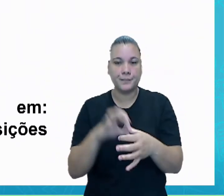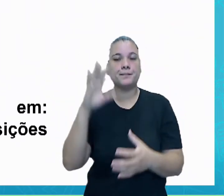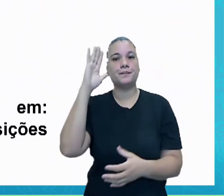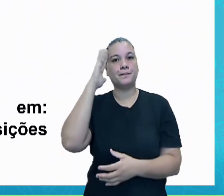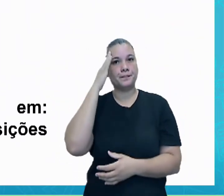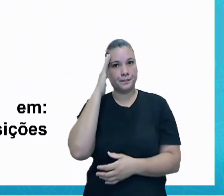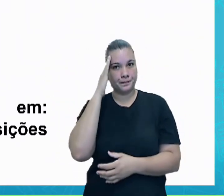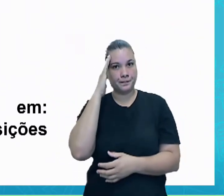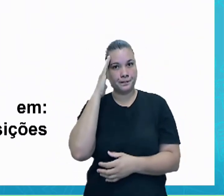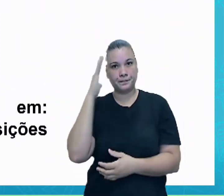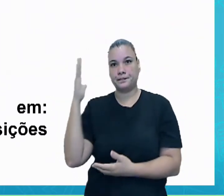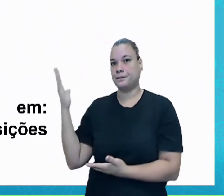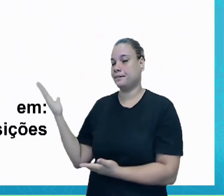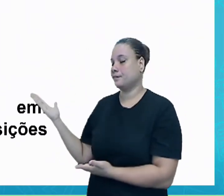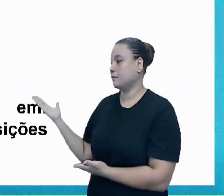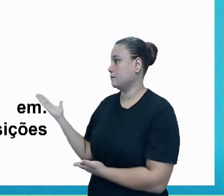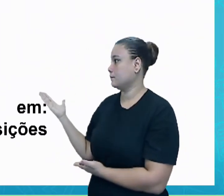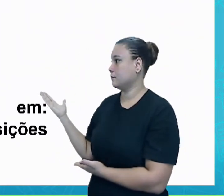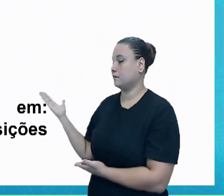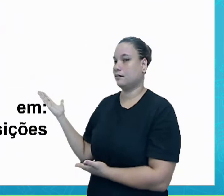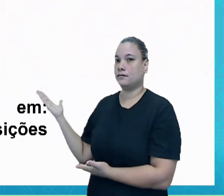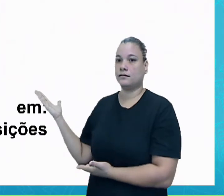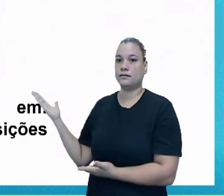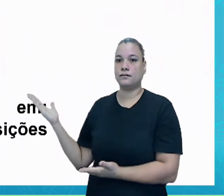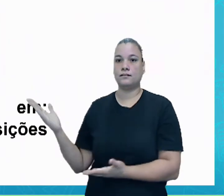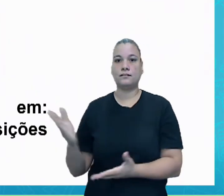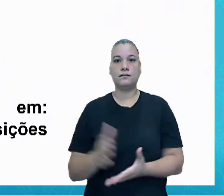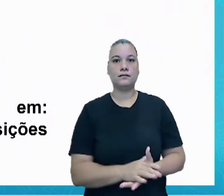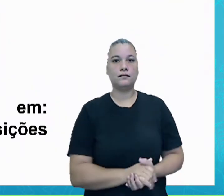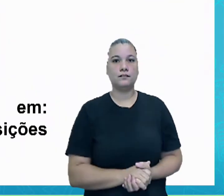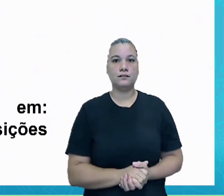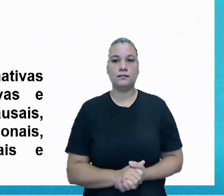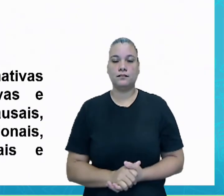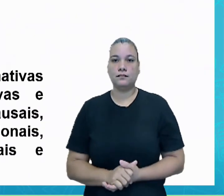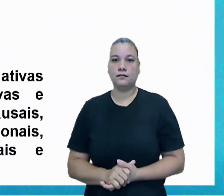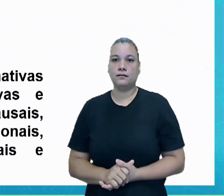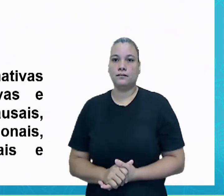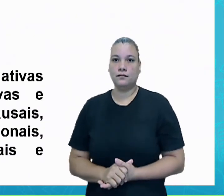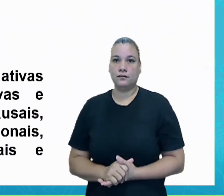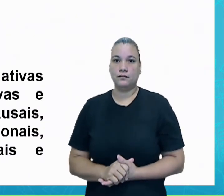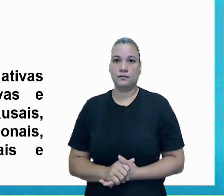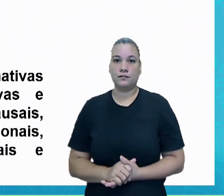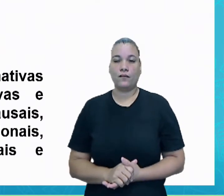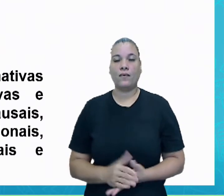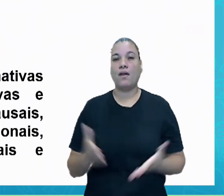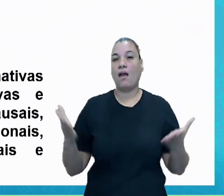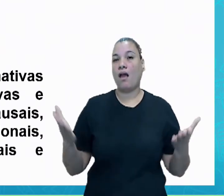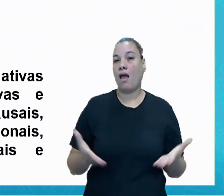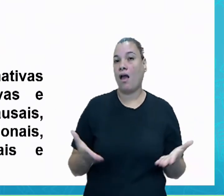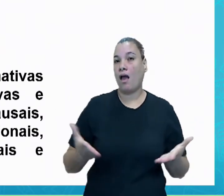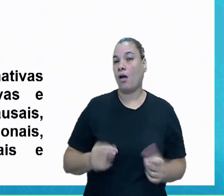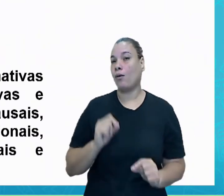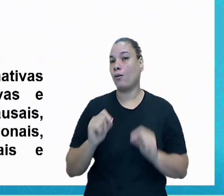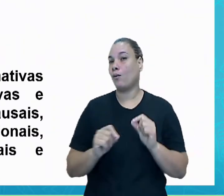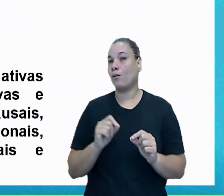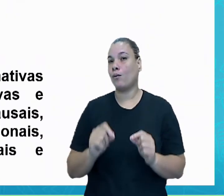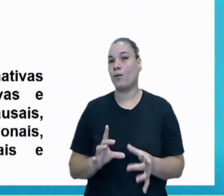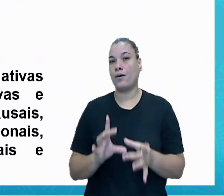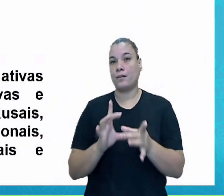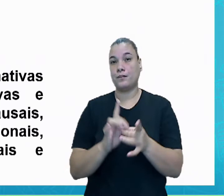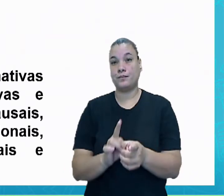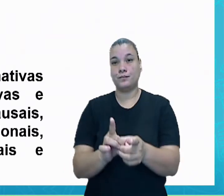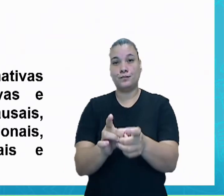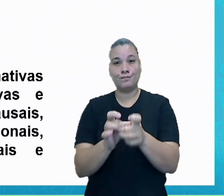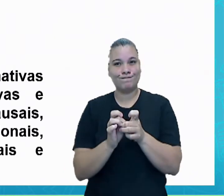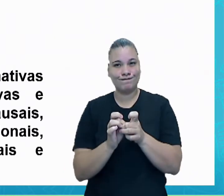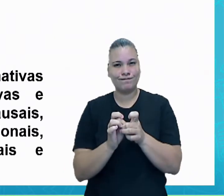ser, nem sempre elas vão aparecer na oração. Agora eu falo sobre conjunção.